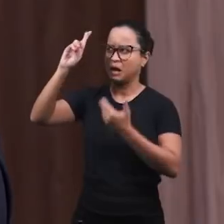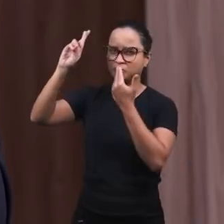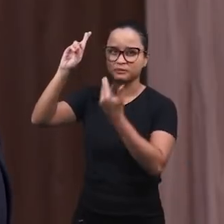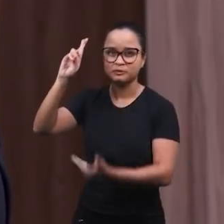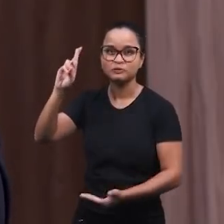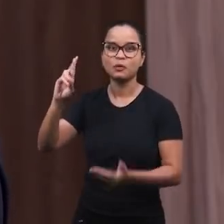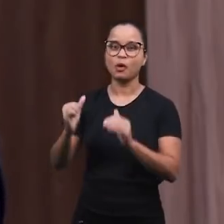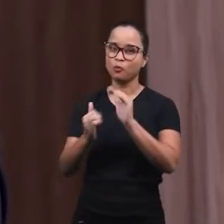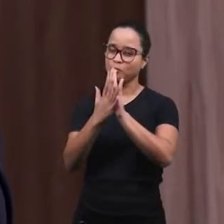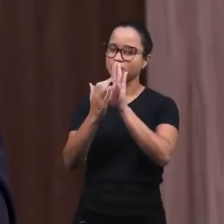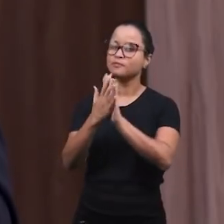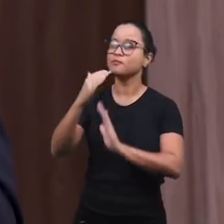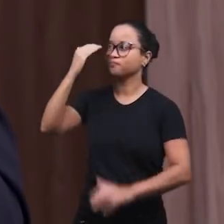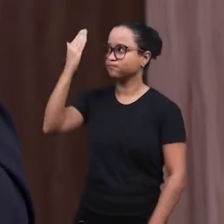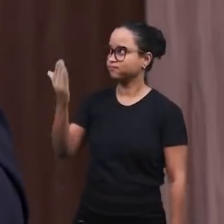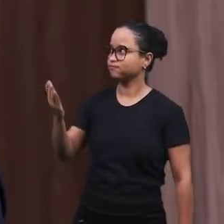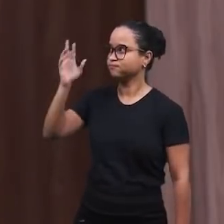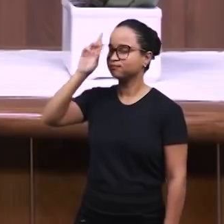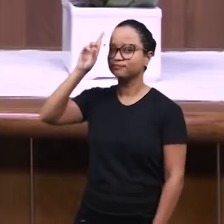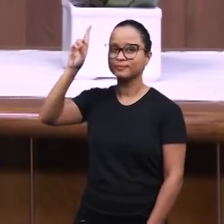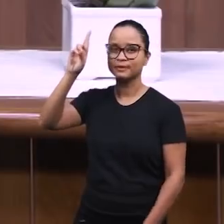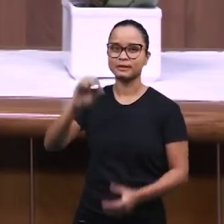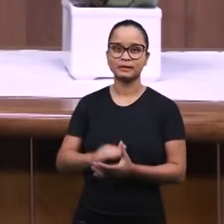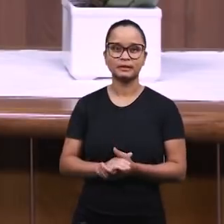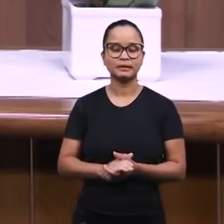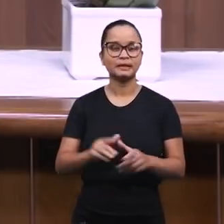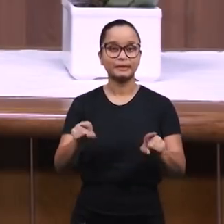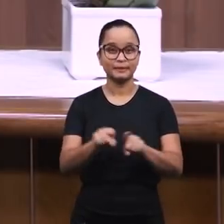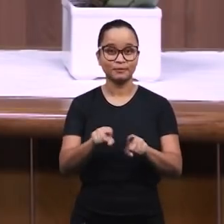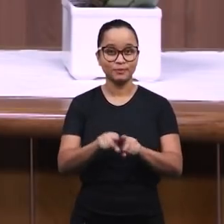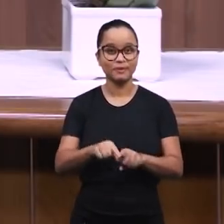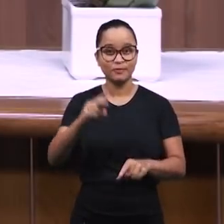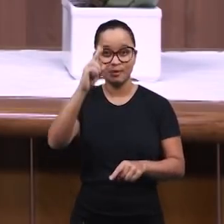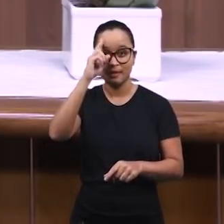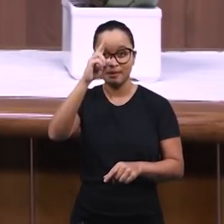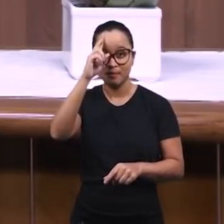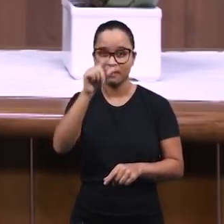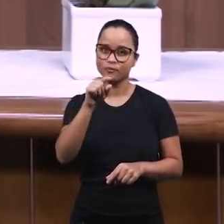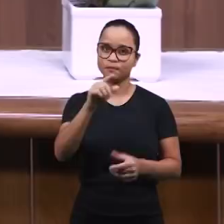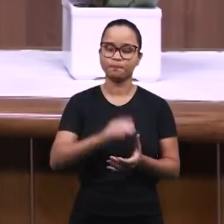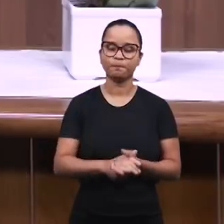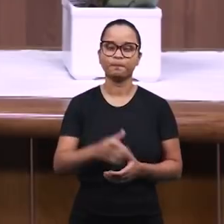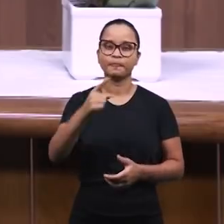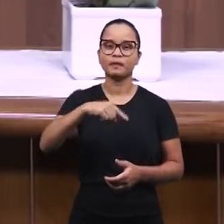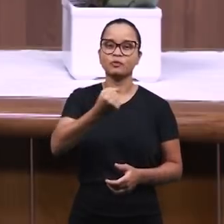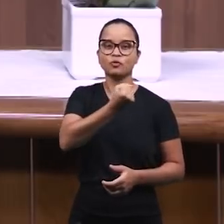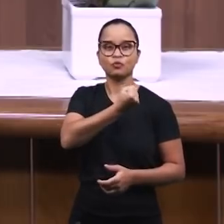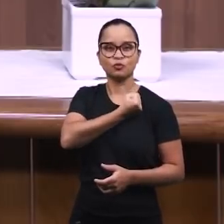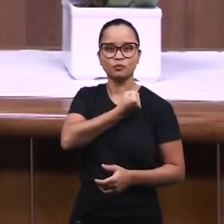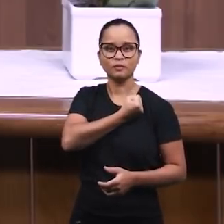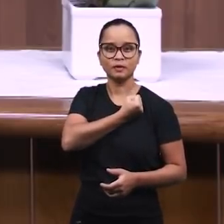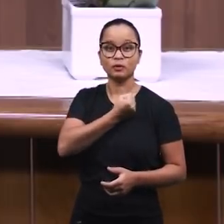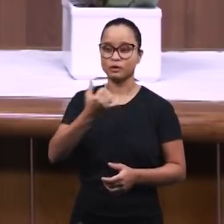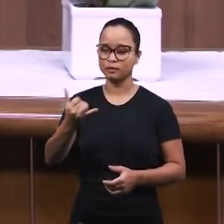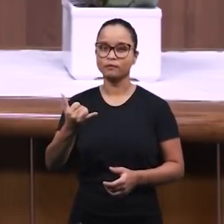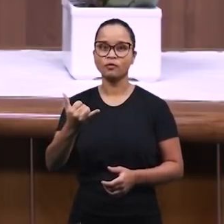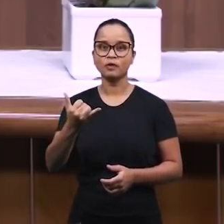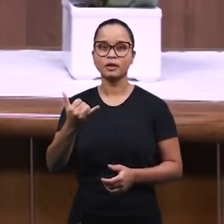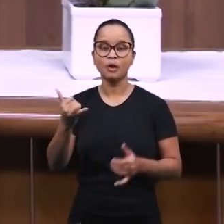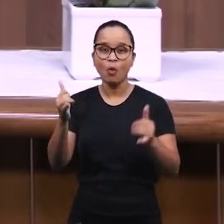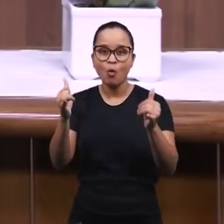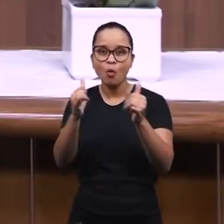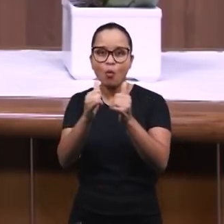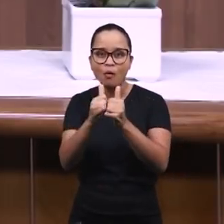cantar louvores ao nome do Altíssimo. E eu quero te lembrar ainda que nós temos um número de telefone, um contato,